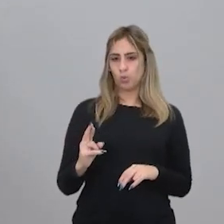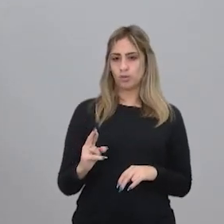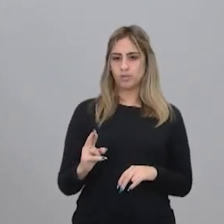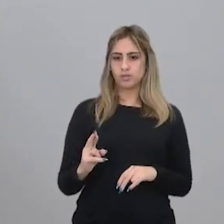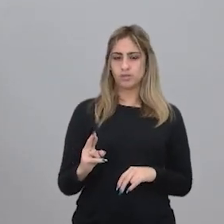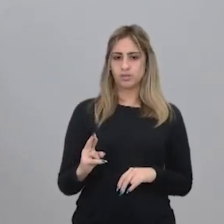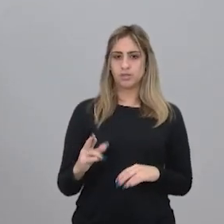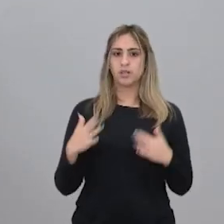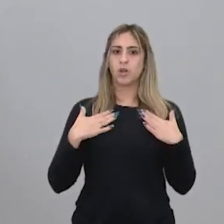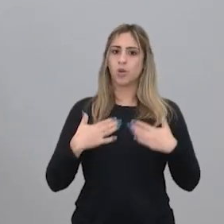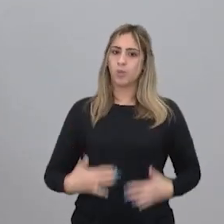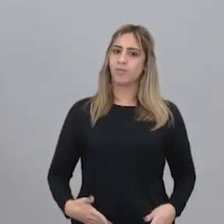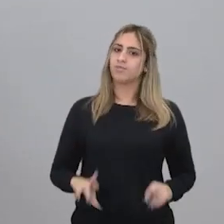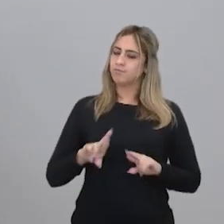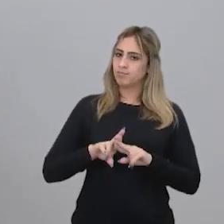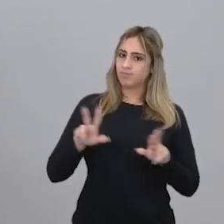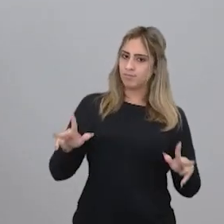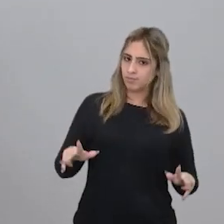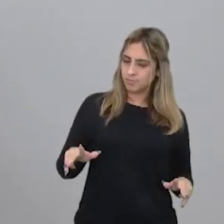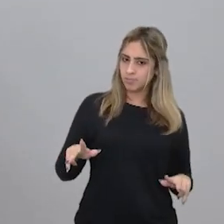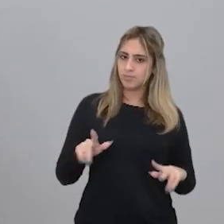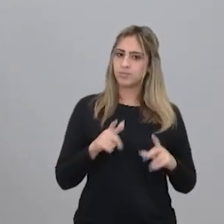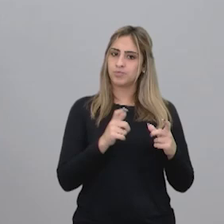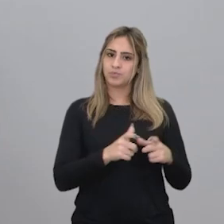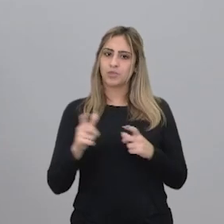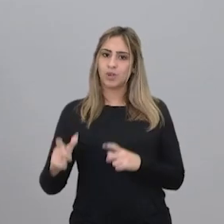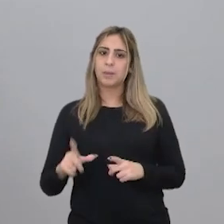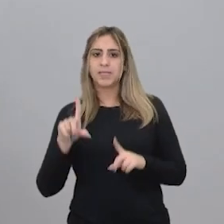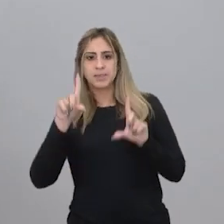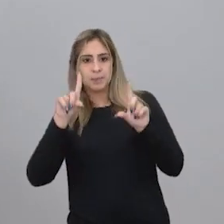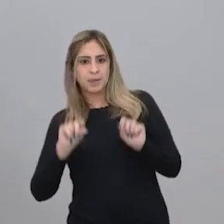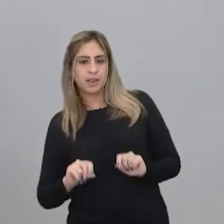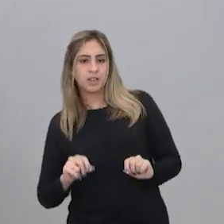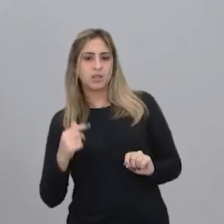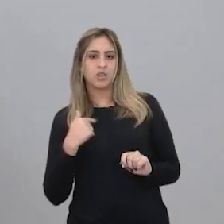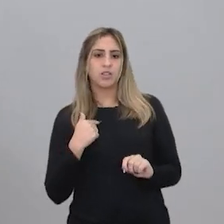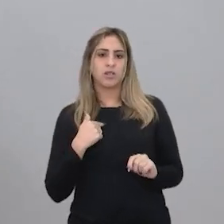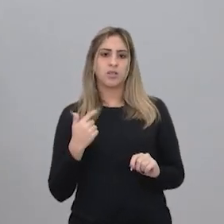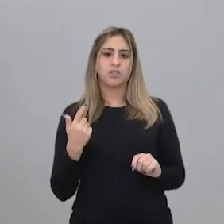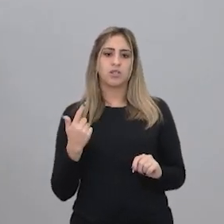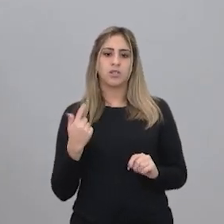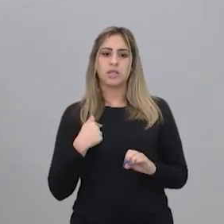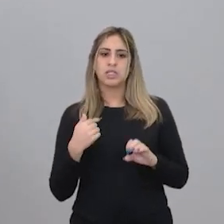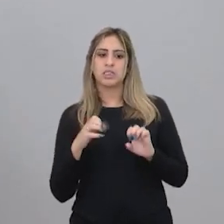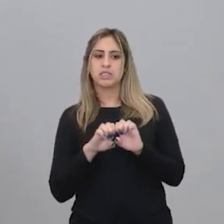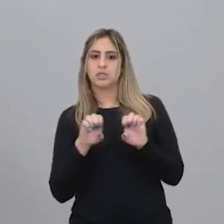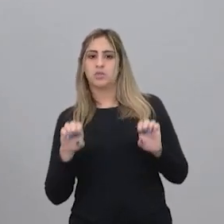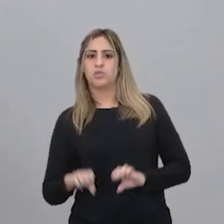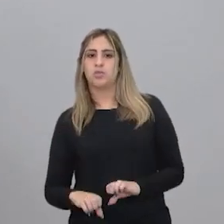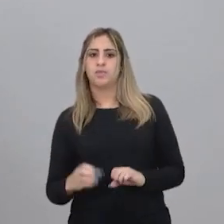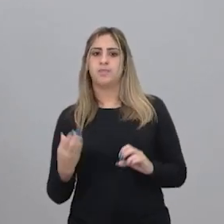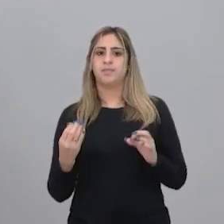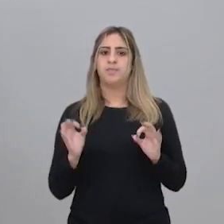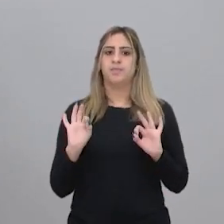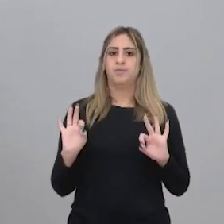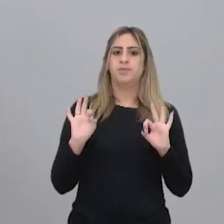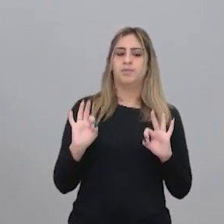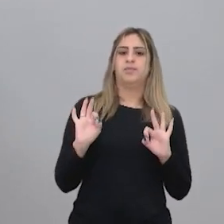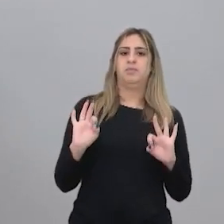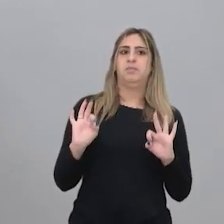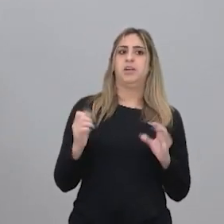já o investimento é um pouco maior, eu fui com guia local, que era muito mais barato, não fui com nenhuma estrutura nada assim